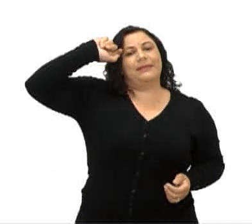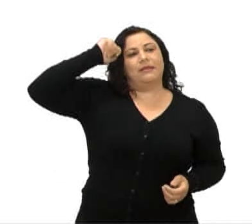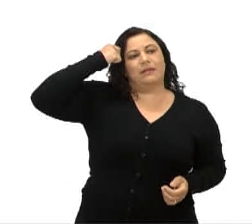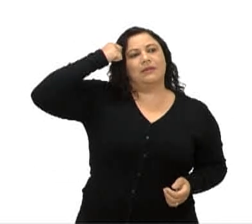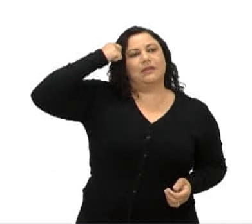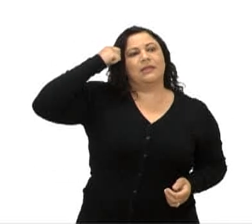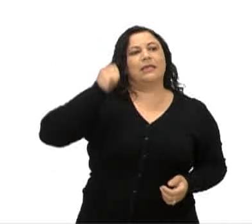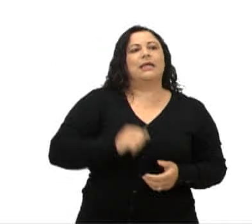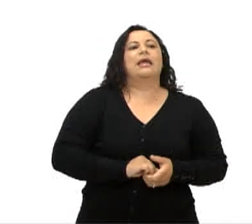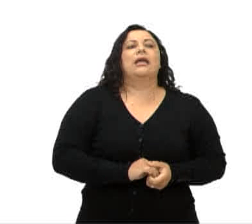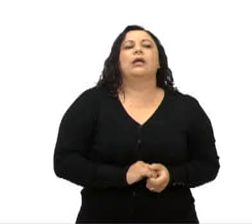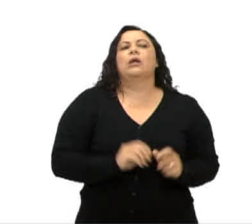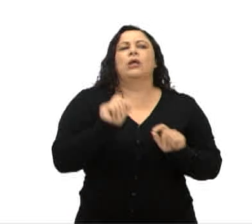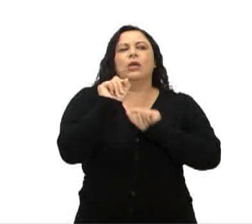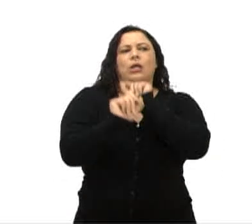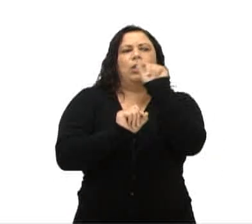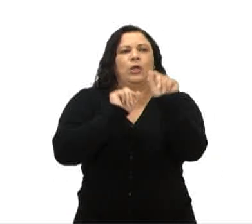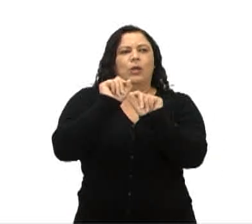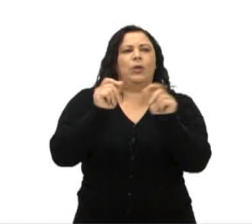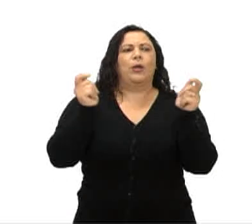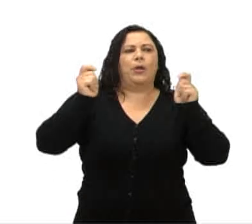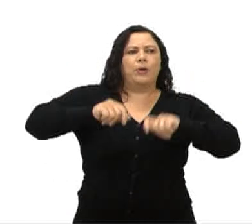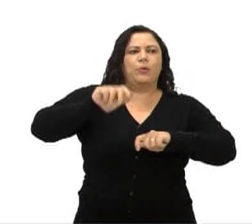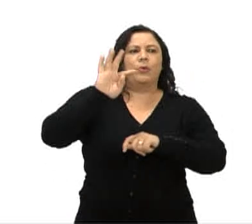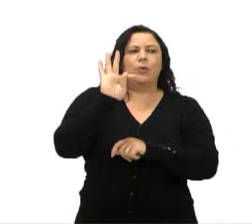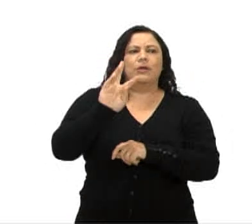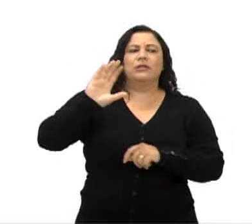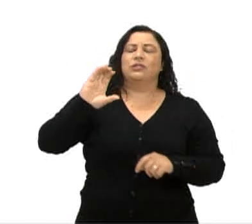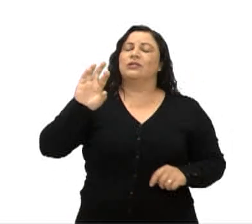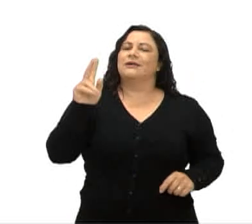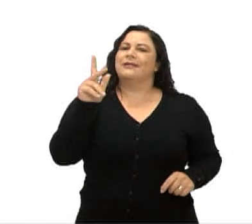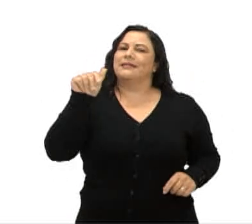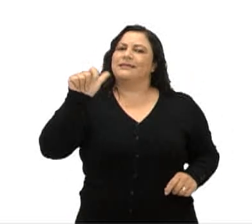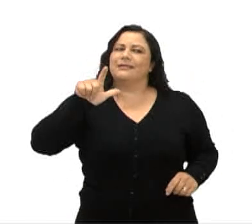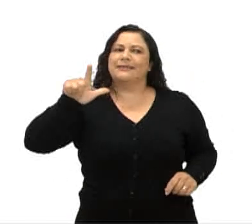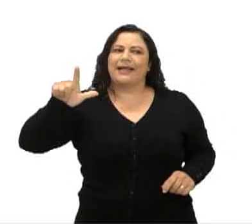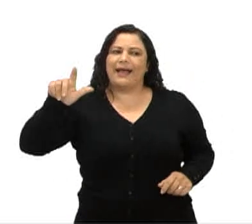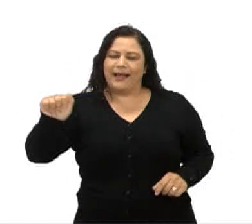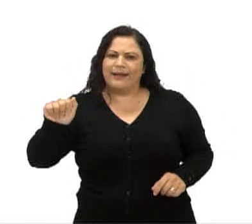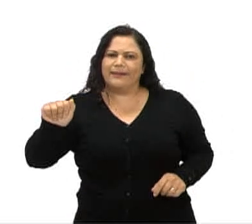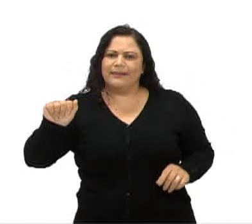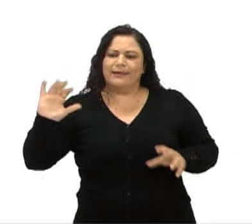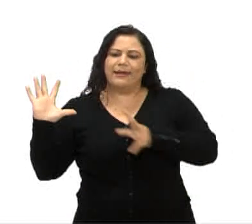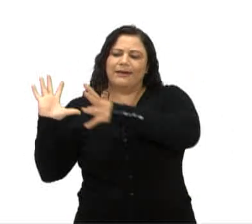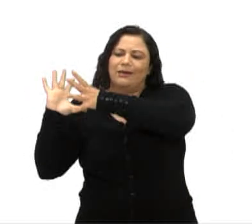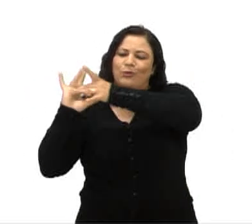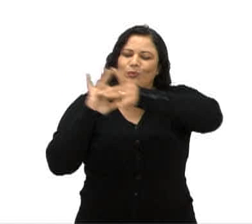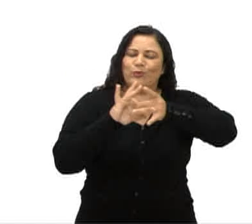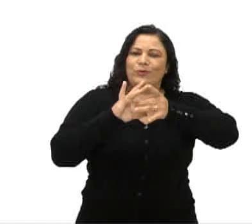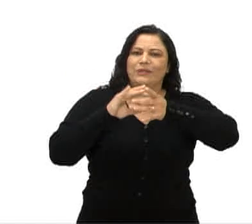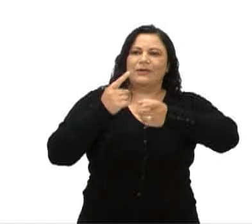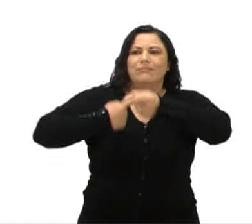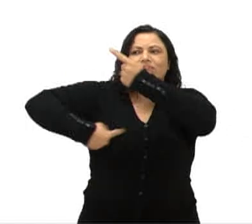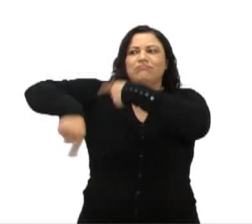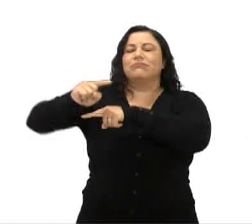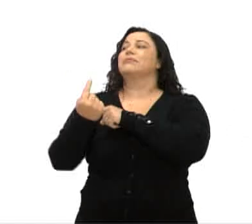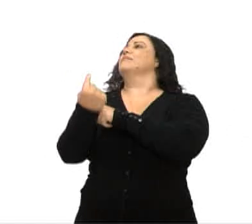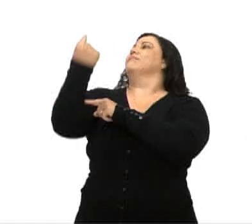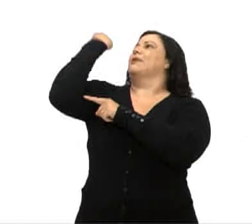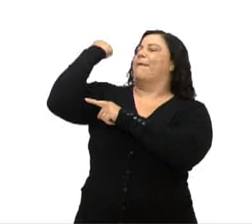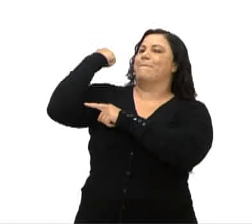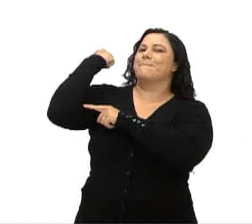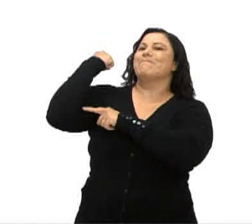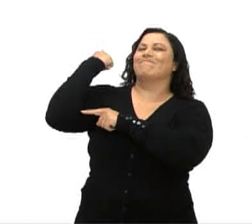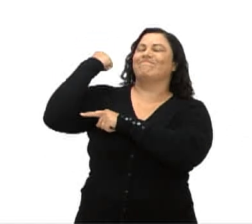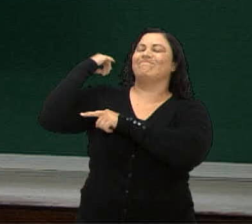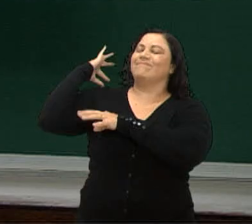sonora dessa produção cinematográfica que une ancestralidade com modernidade tem a força dos